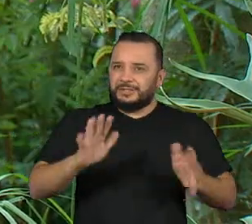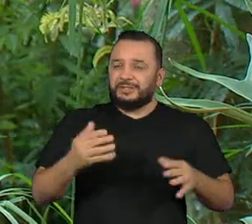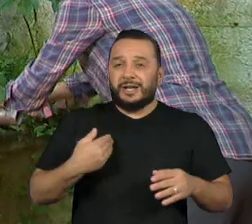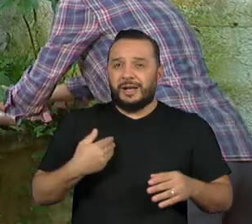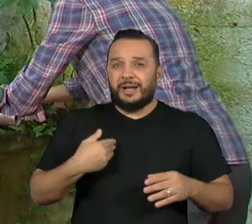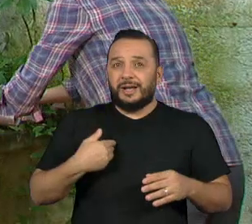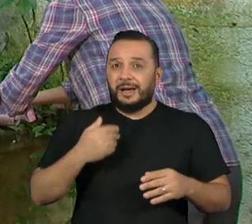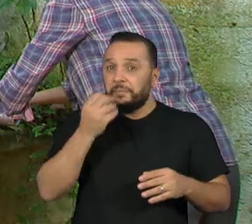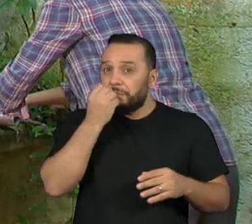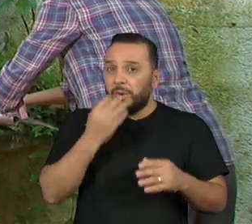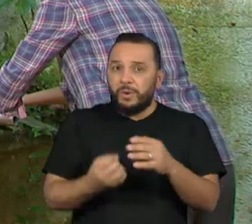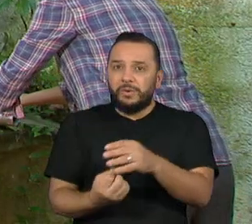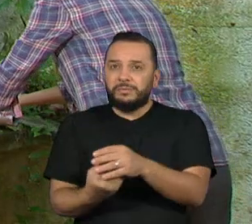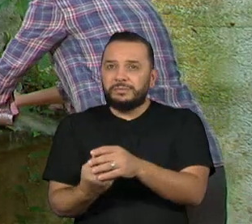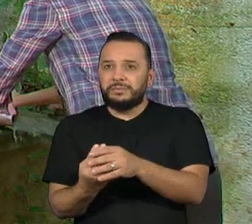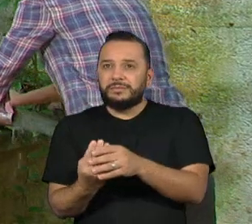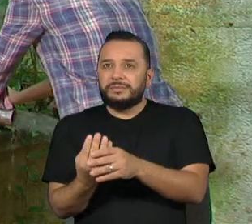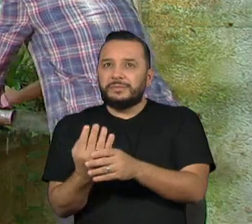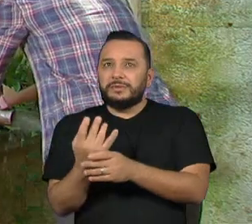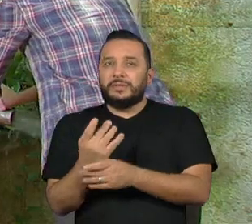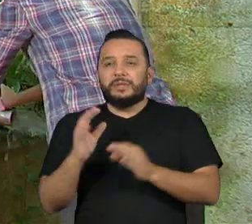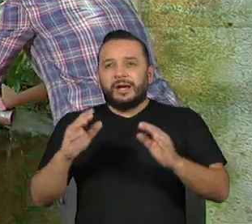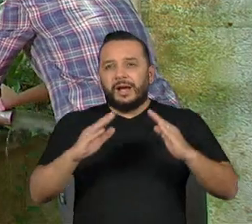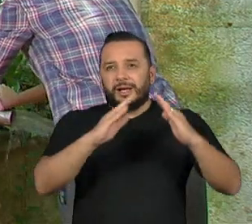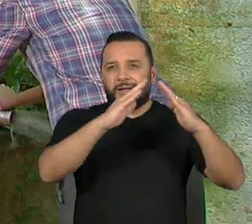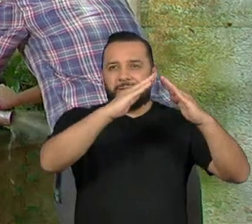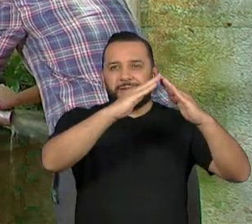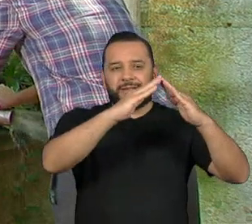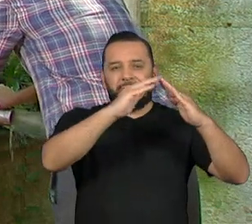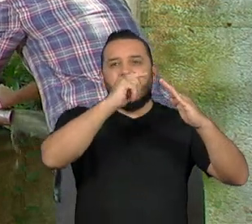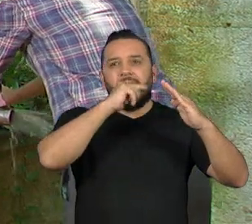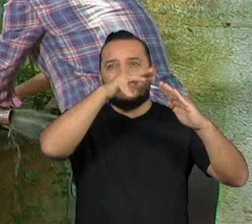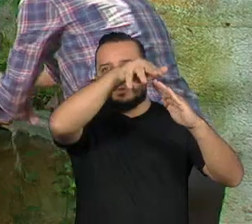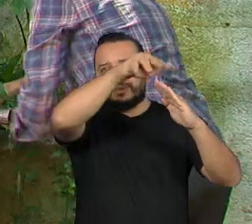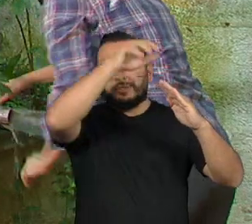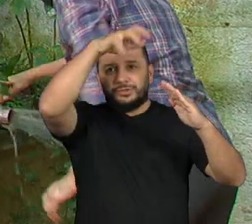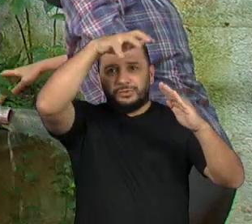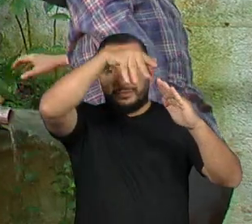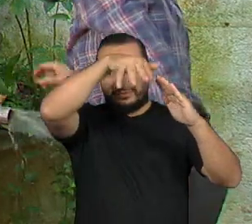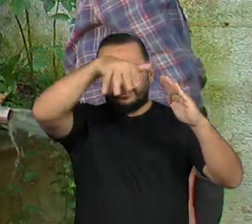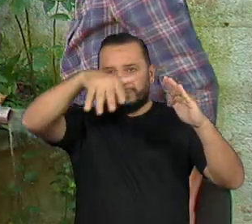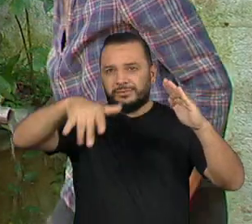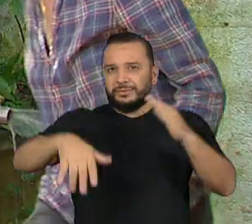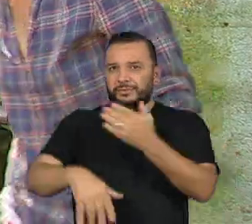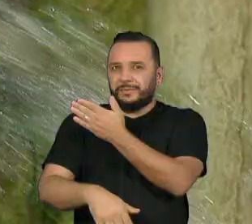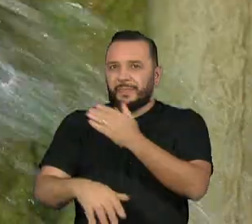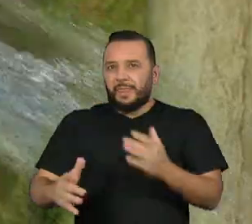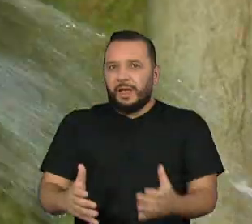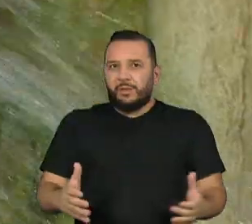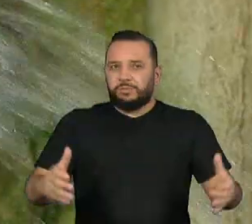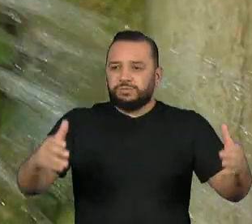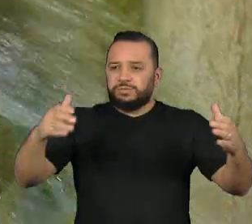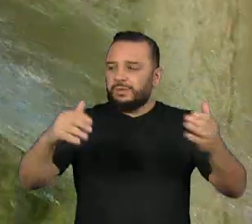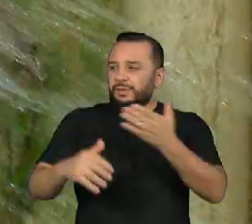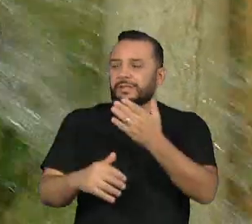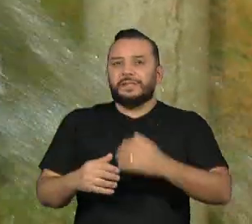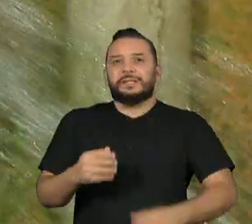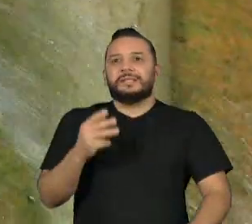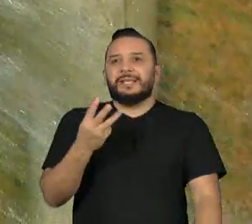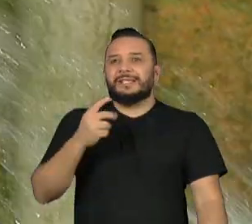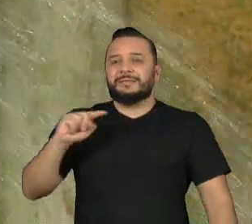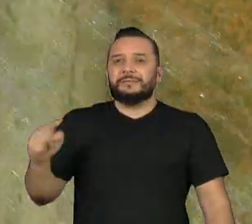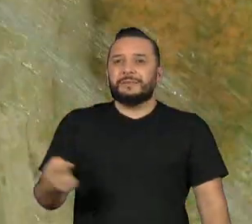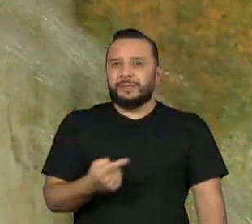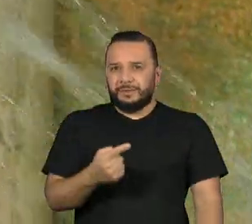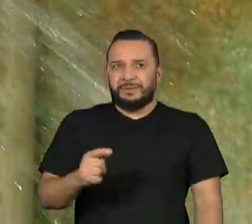no solo. Toda a água do telhado eu capto, conduzo para uma cisterna de 3.000 litros e temos um